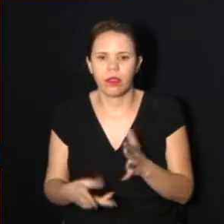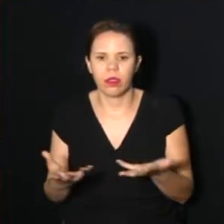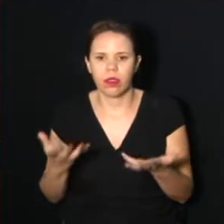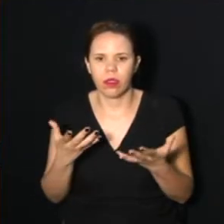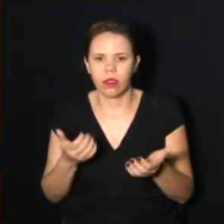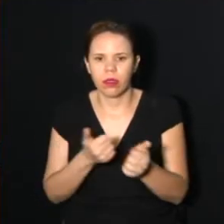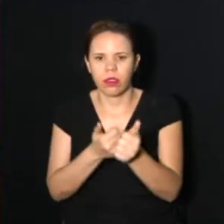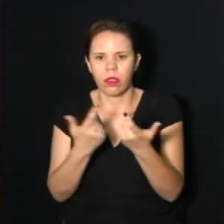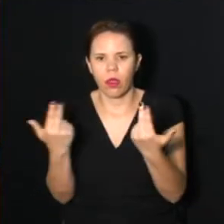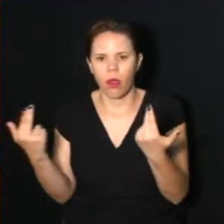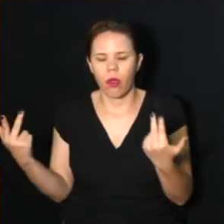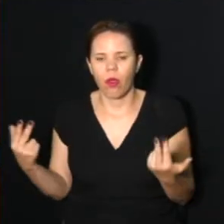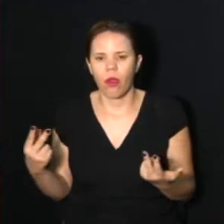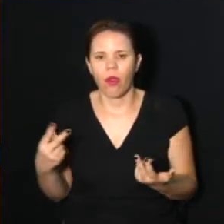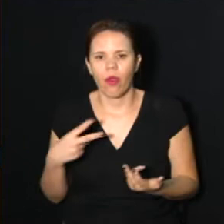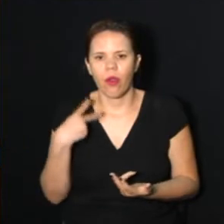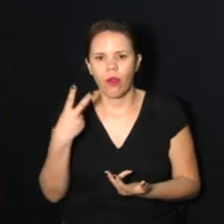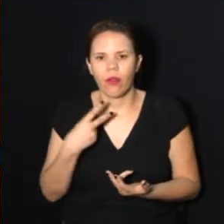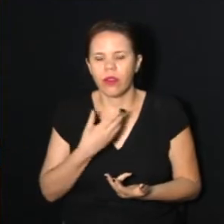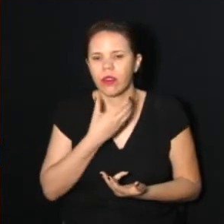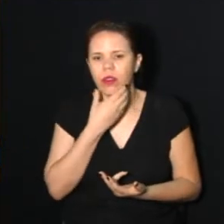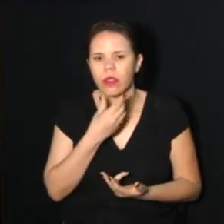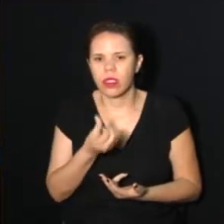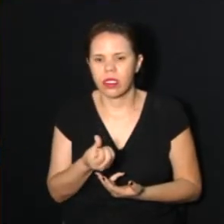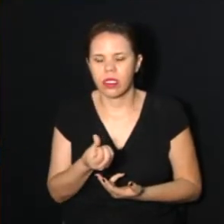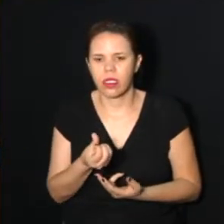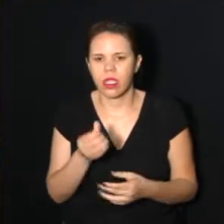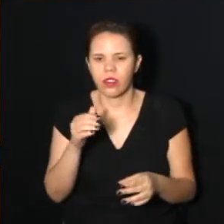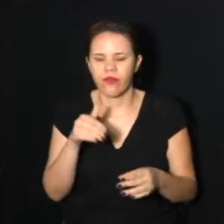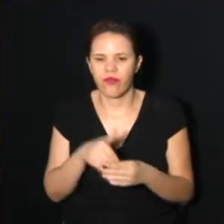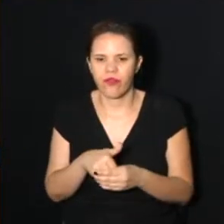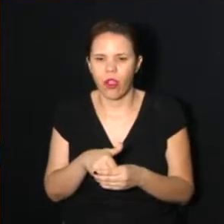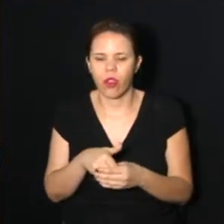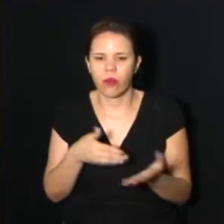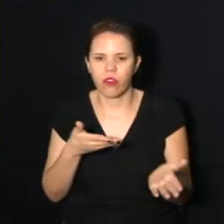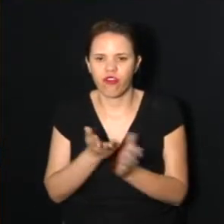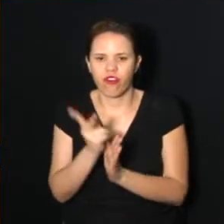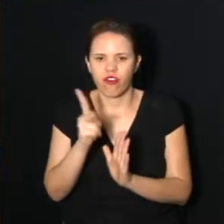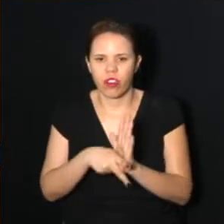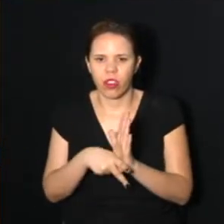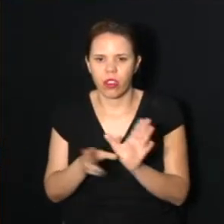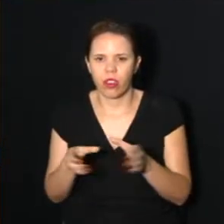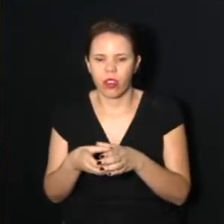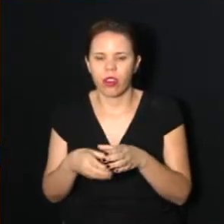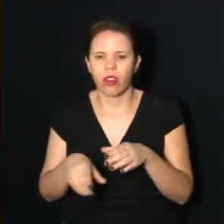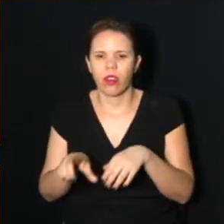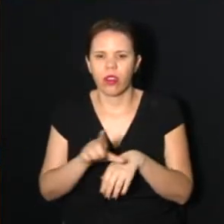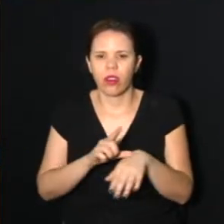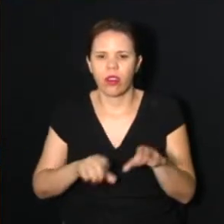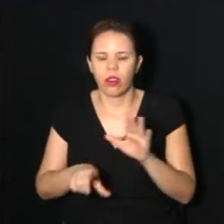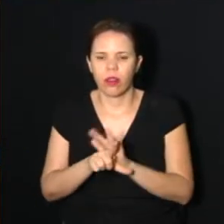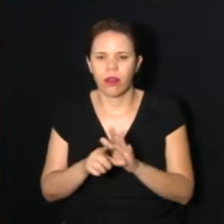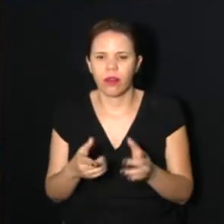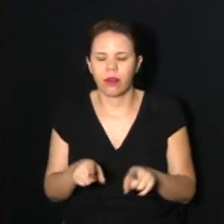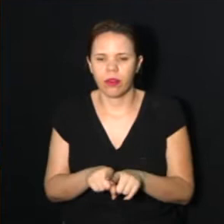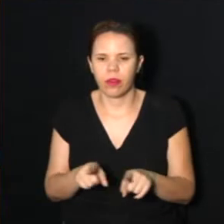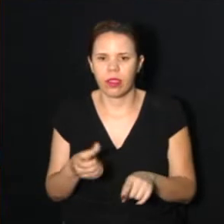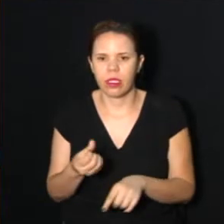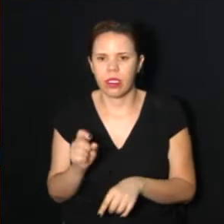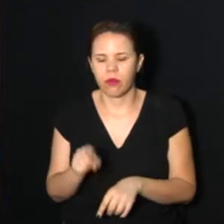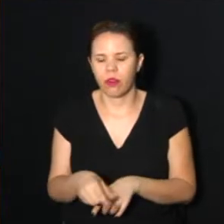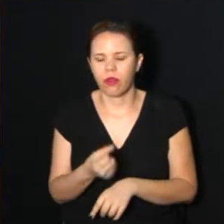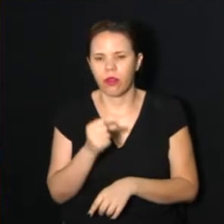seguir o raciocínio do vereador Carmo Luiz, com 6 votos favoráveis, o projeto está aprovado pela Comissão de Constituição e Legalidade. Item